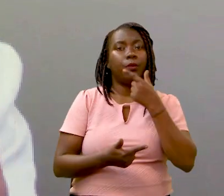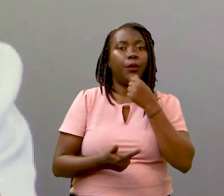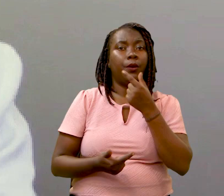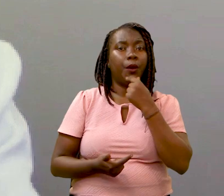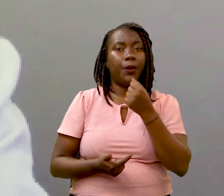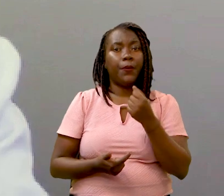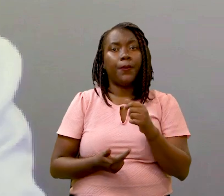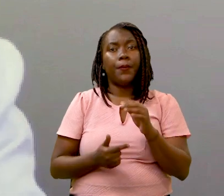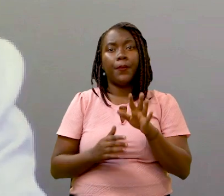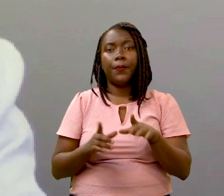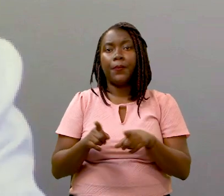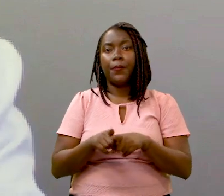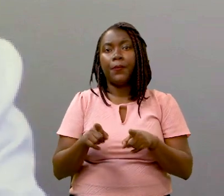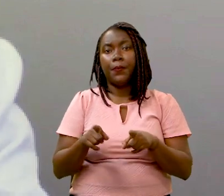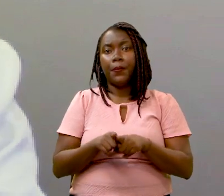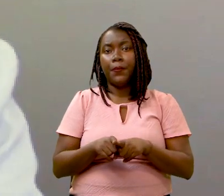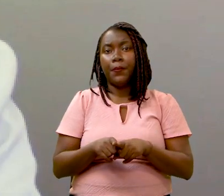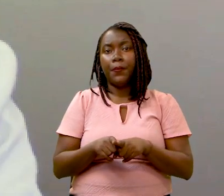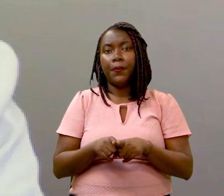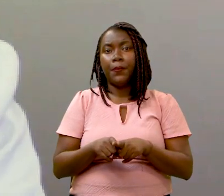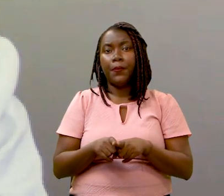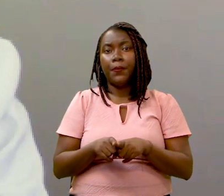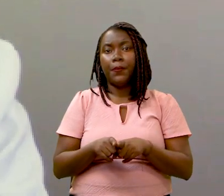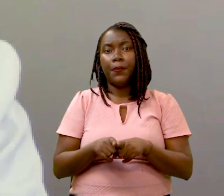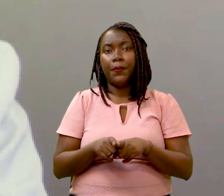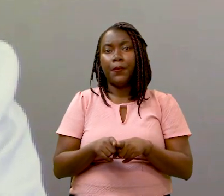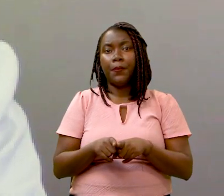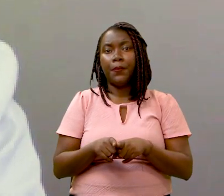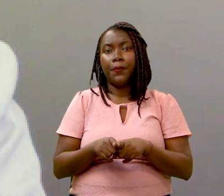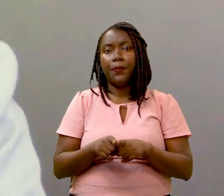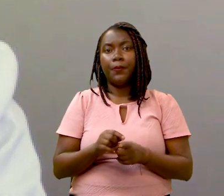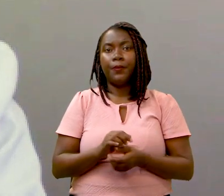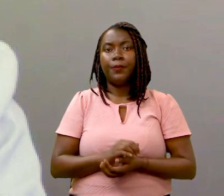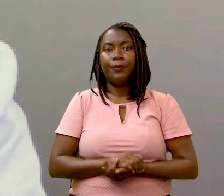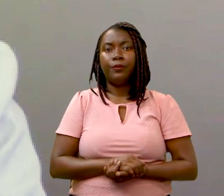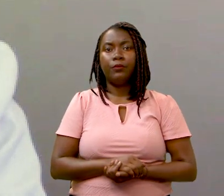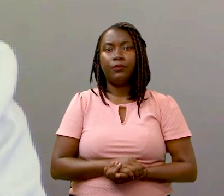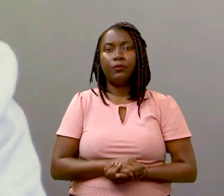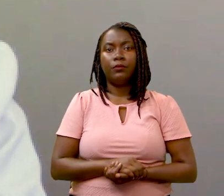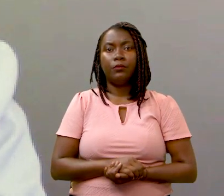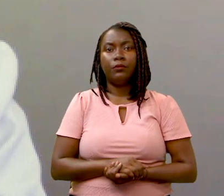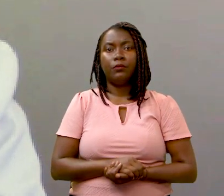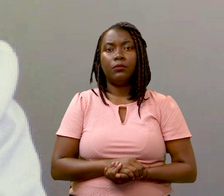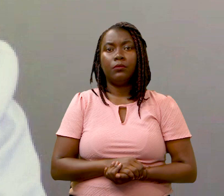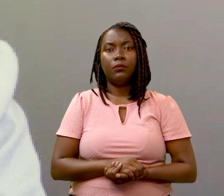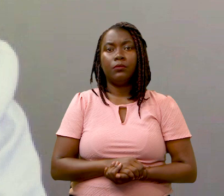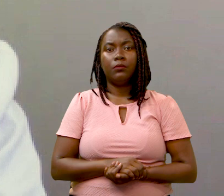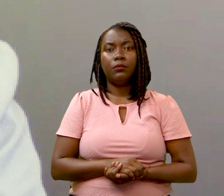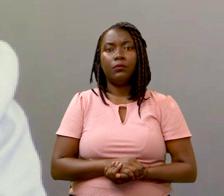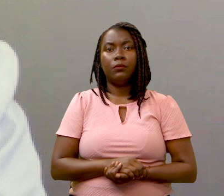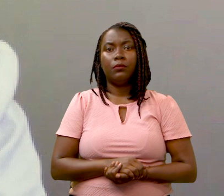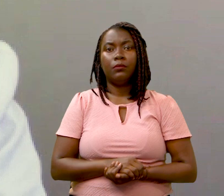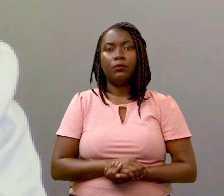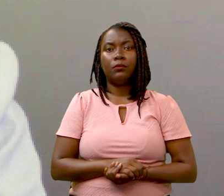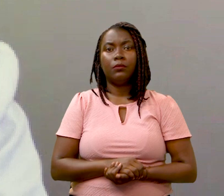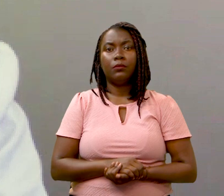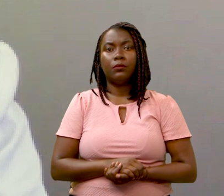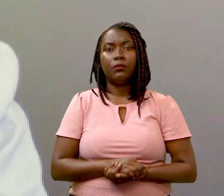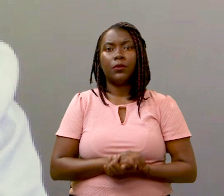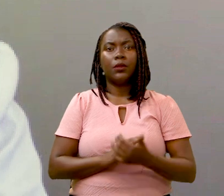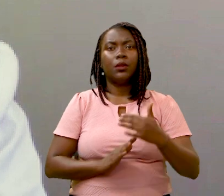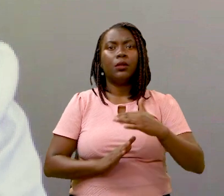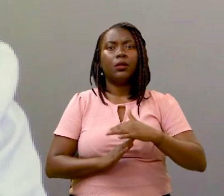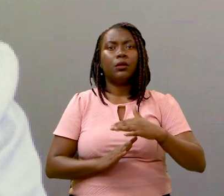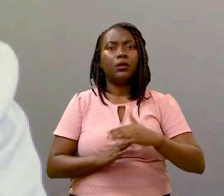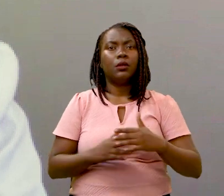mas também nós temos os homens também, formas às vezes graves, enxaquecosa. E é nítida a